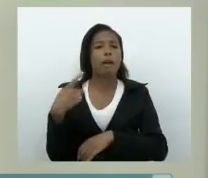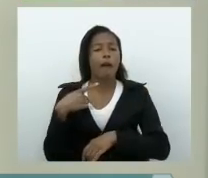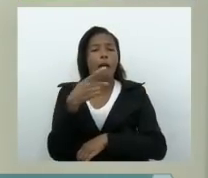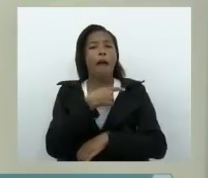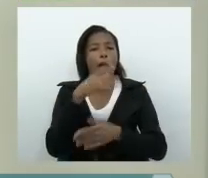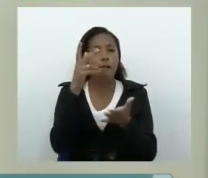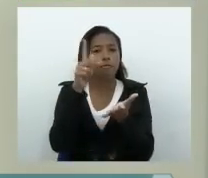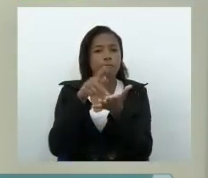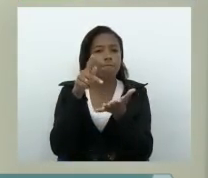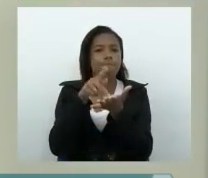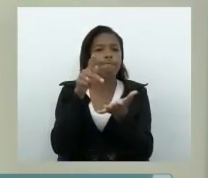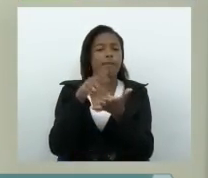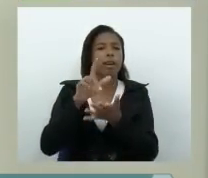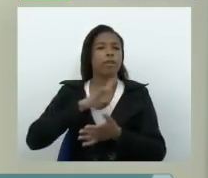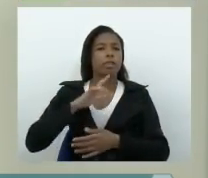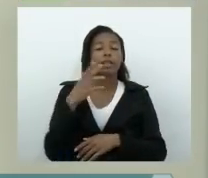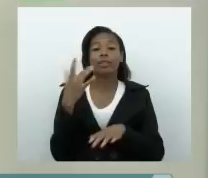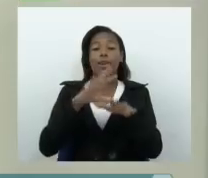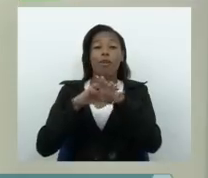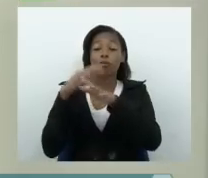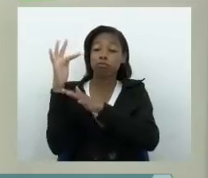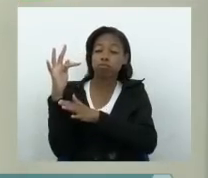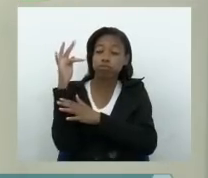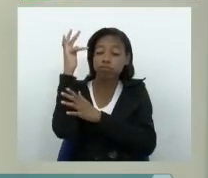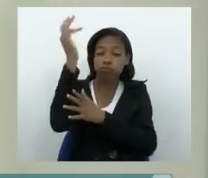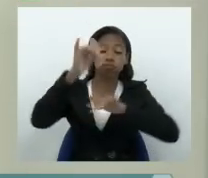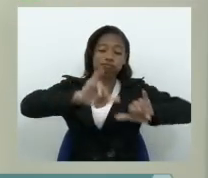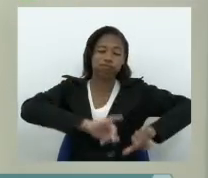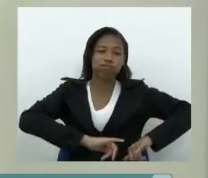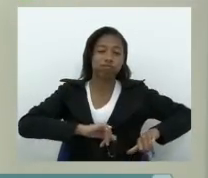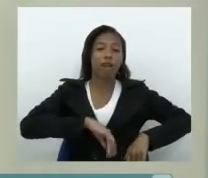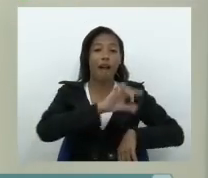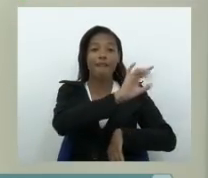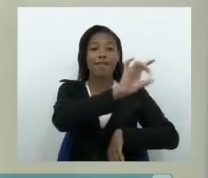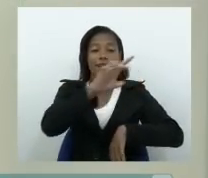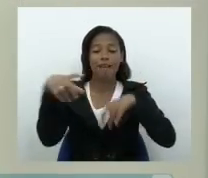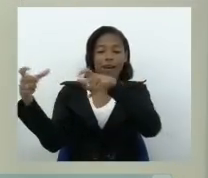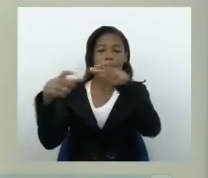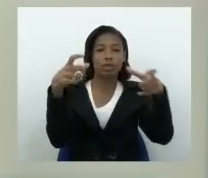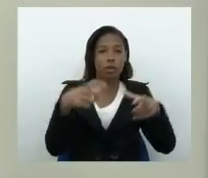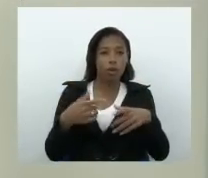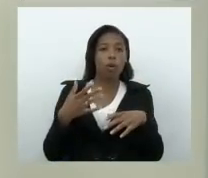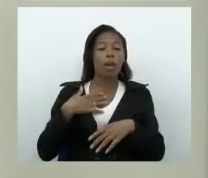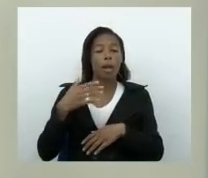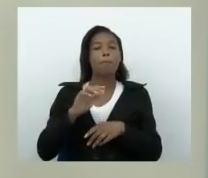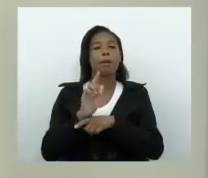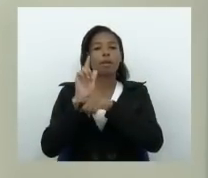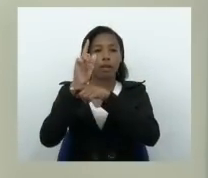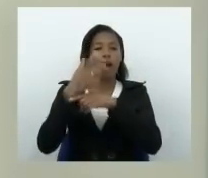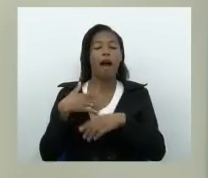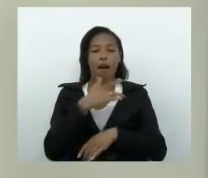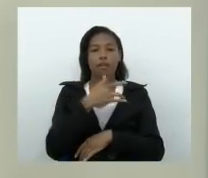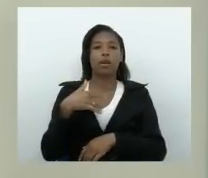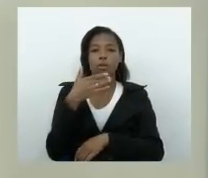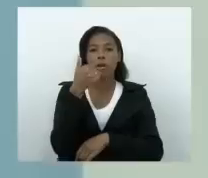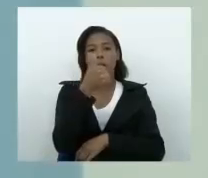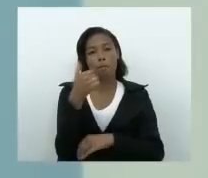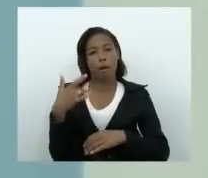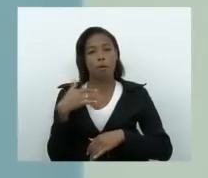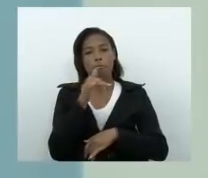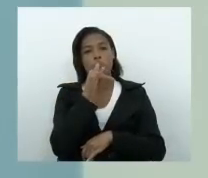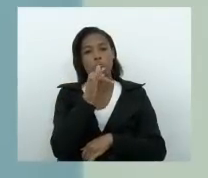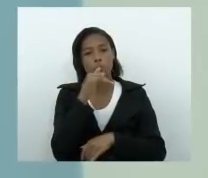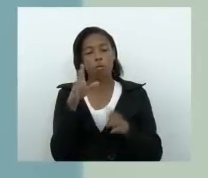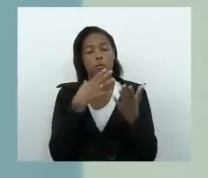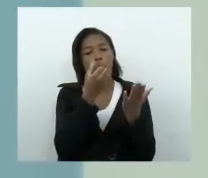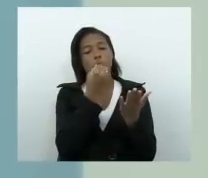saúde que vai fazer com que você não padeça no futuro, em cada região da cidade. Na minha gestão, a saúde será um exemplo. Obrigado, candidato.